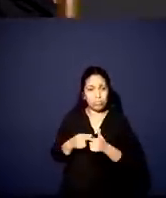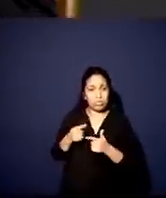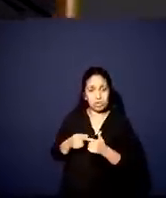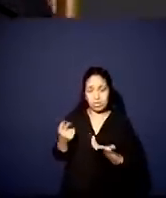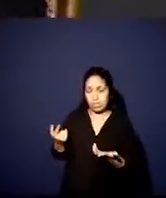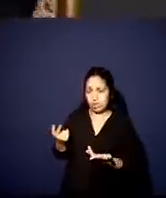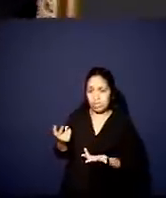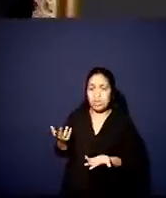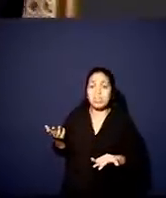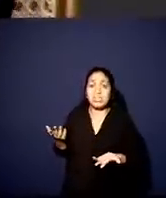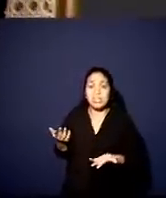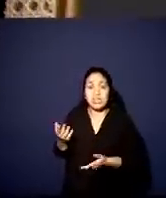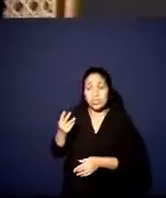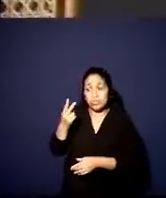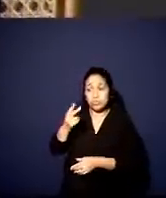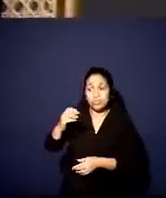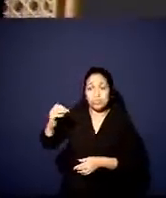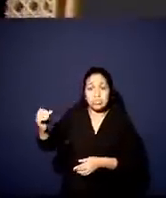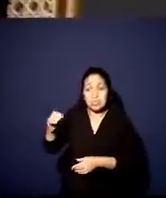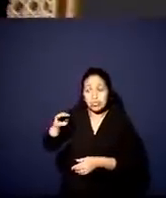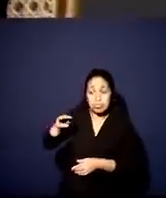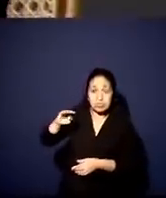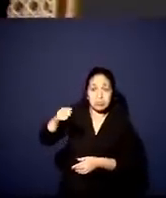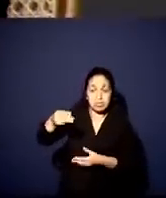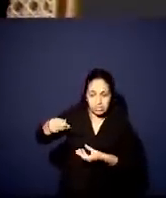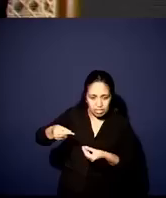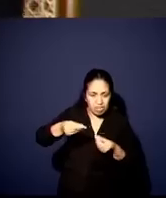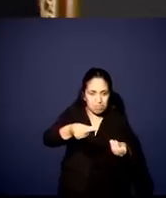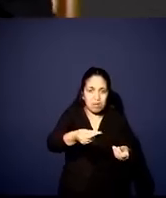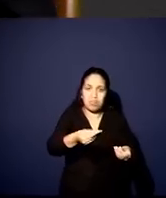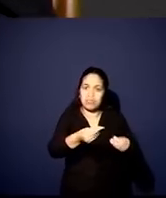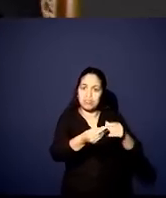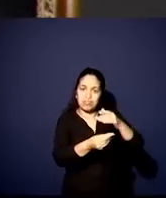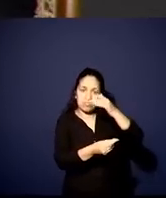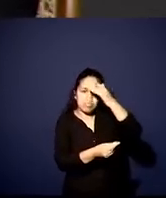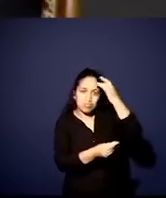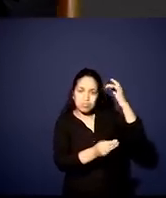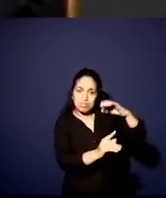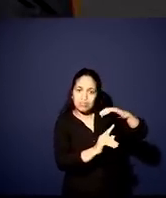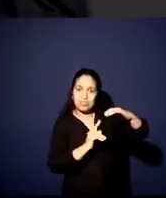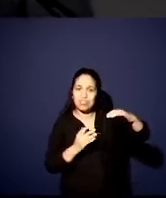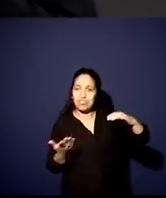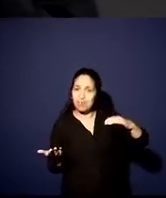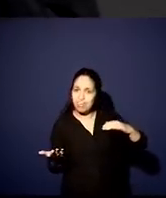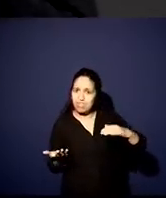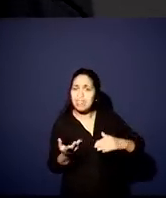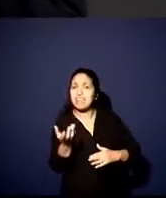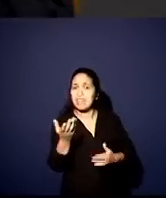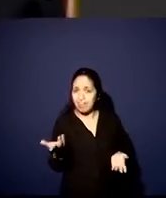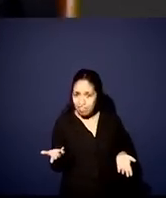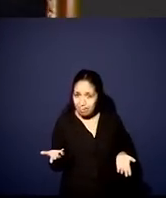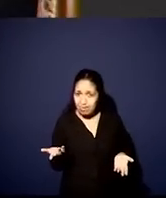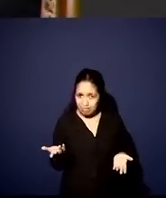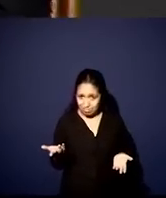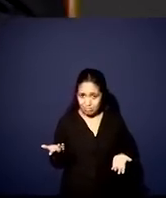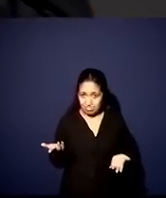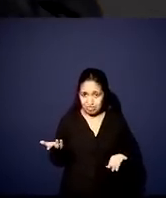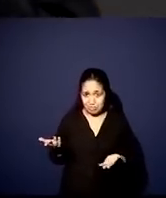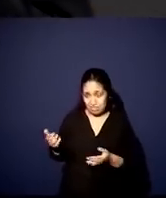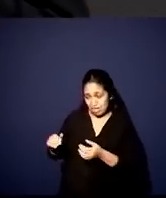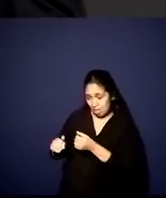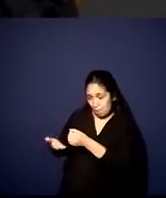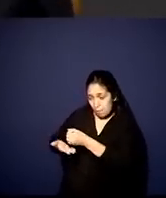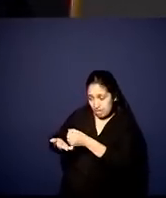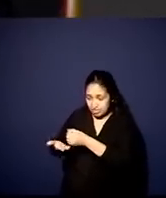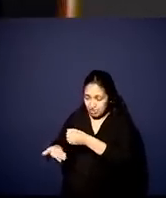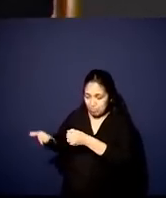mais 200 bi na mão do consumidor, né? As empresas vão vender mais, a classe média, classe baixa vai virar classe